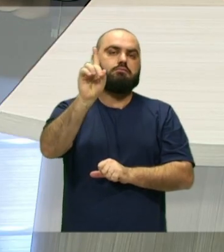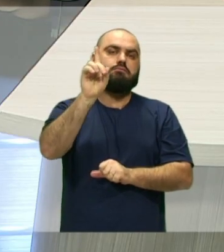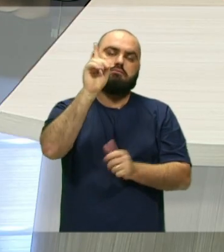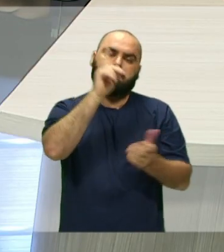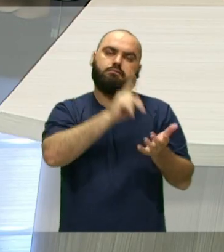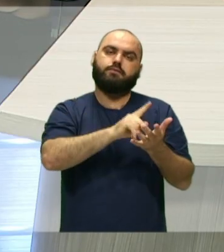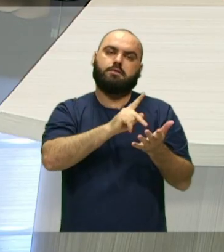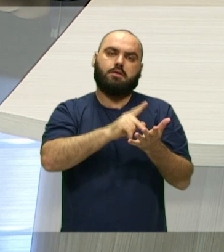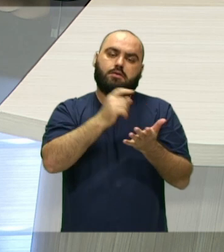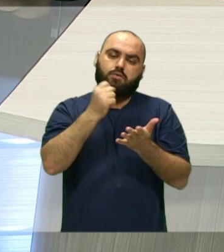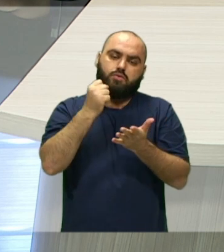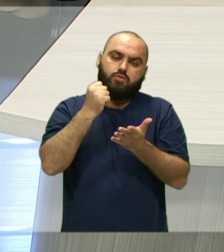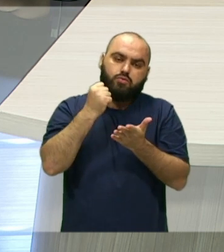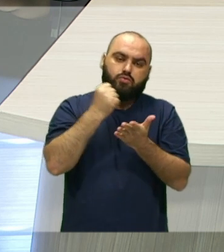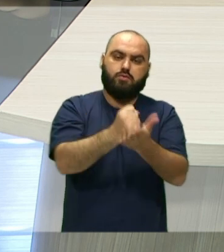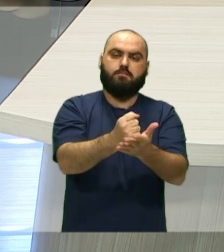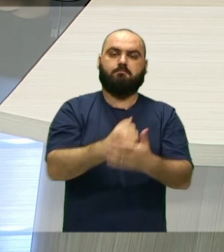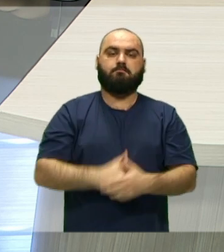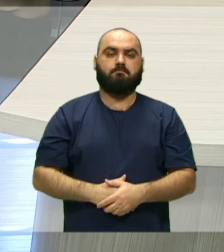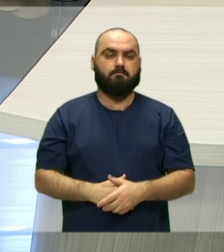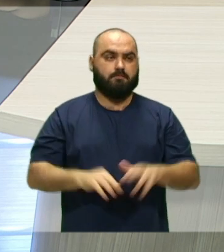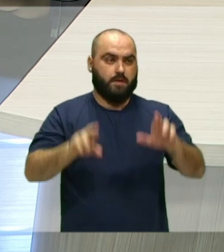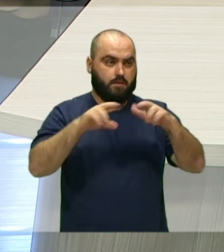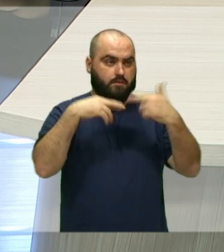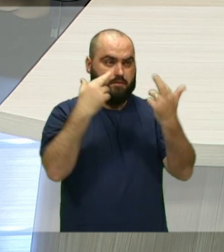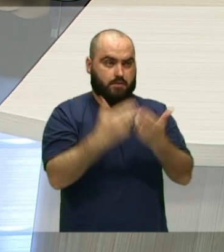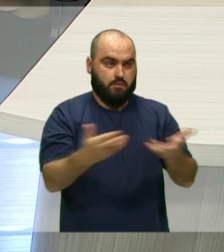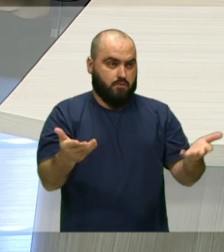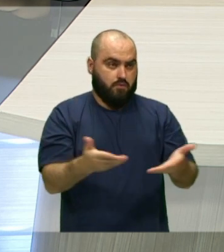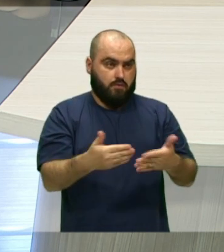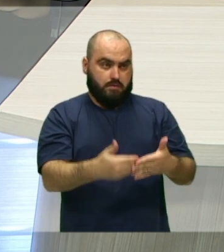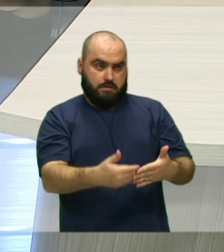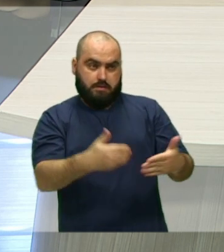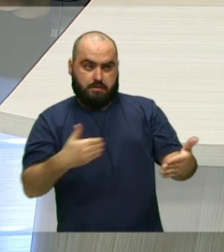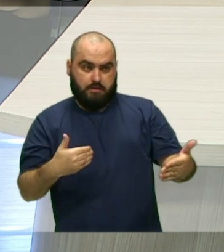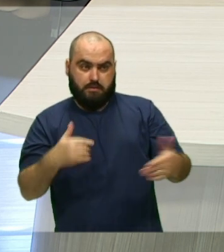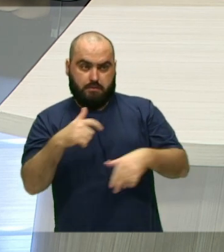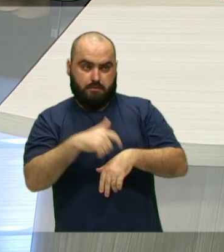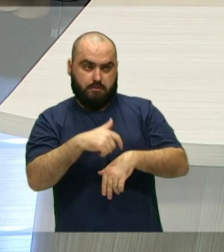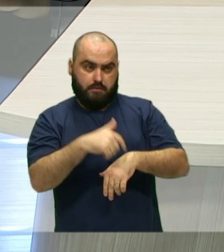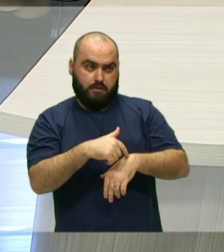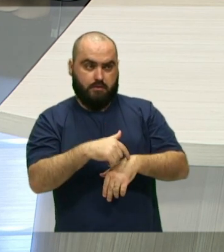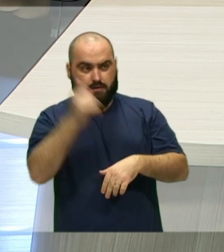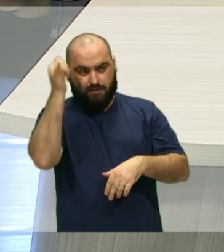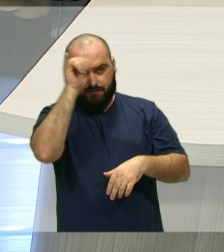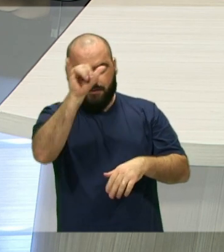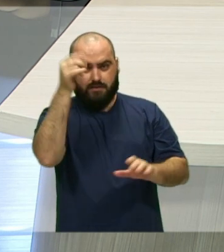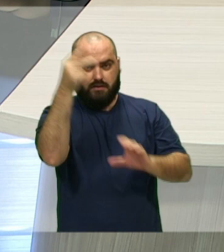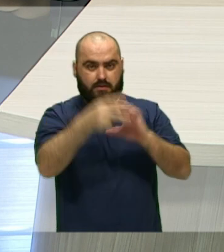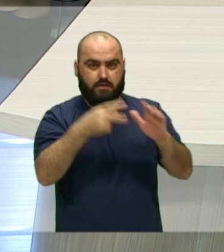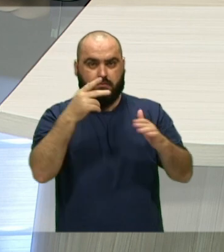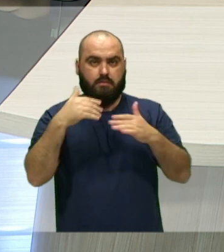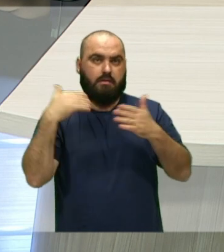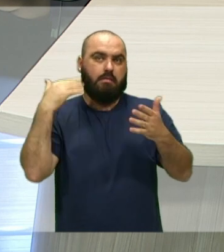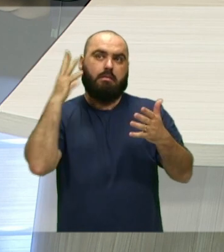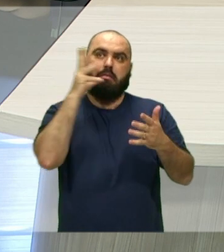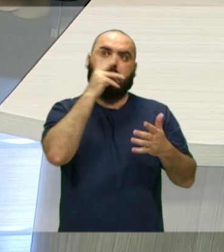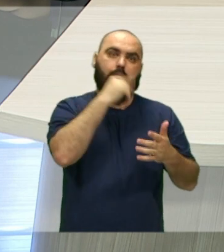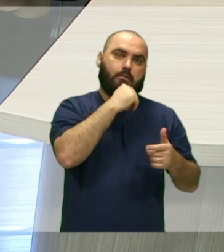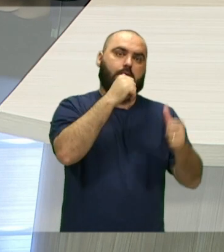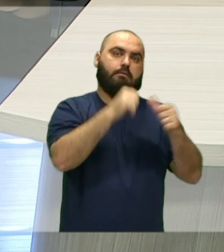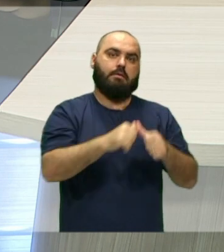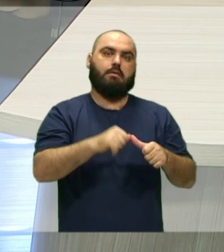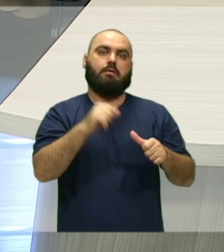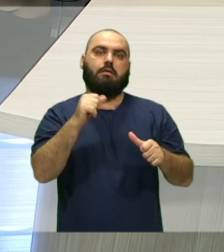a a o fato da sessão hoje ser mais cedo evita que a câmara fique até tarde com as luzes acesas né Tem várias pequenas